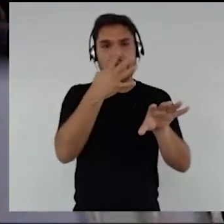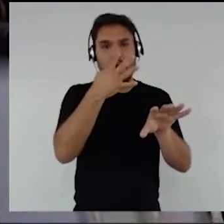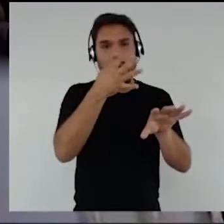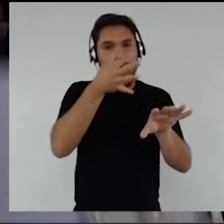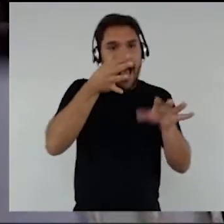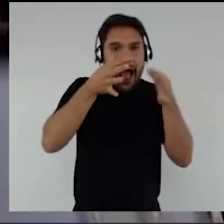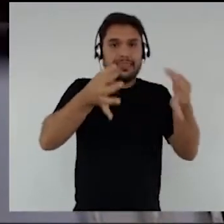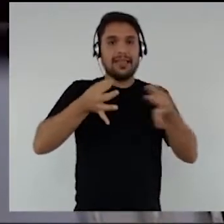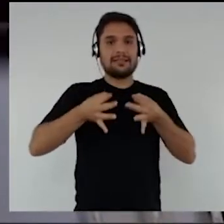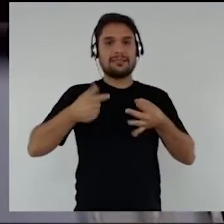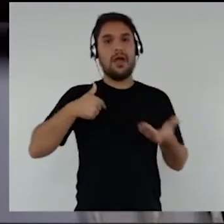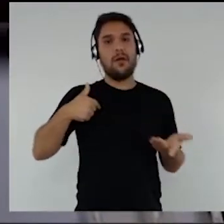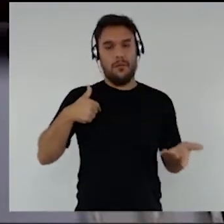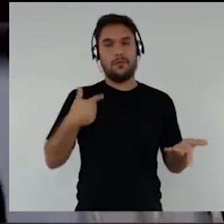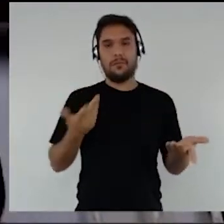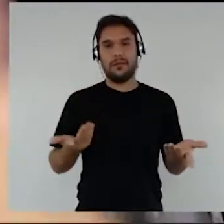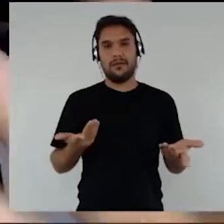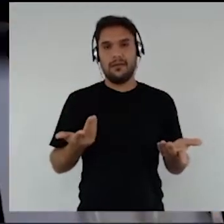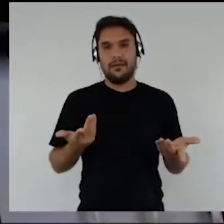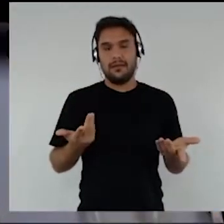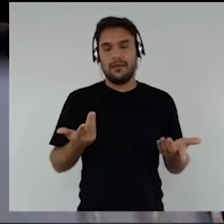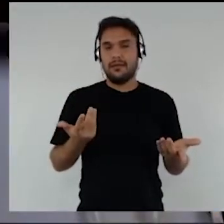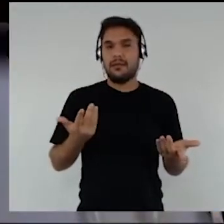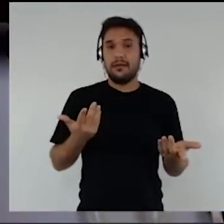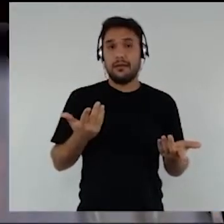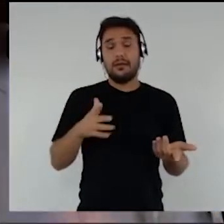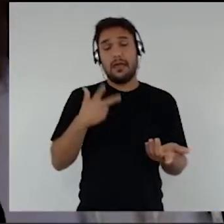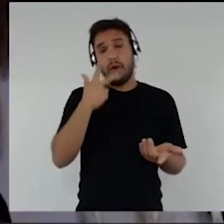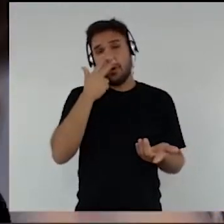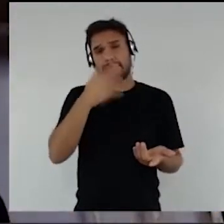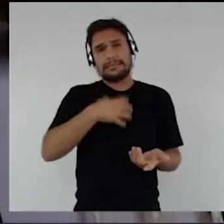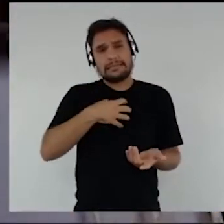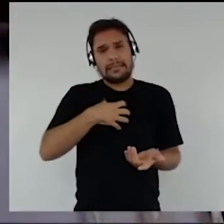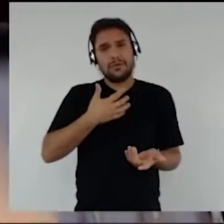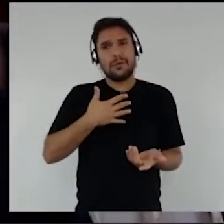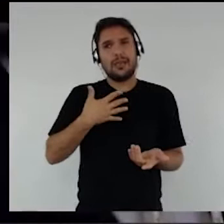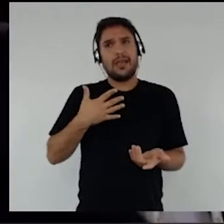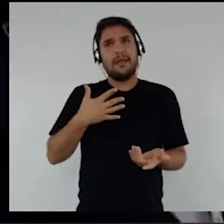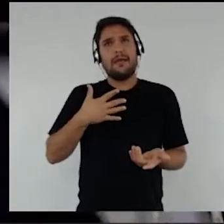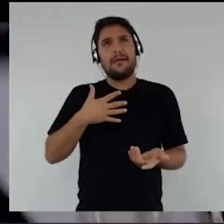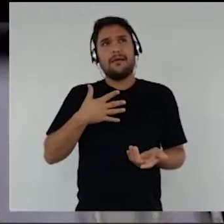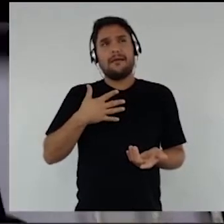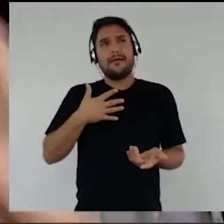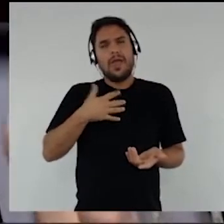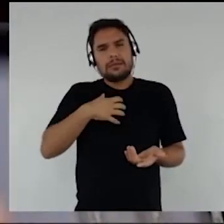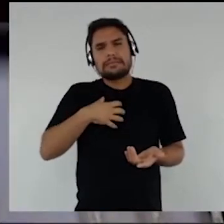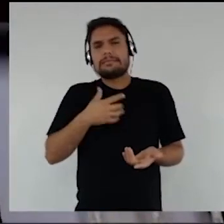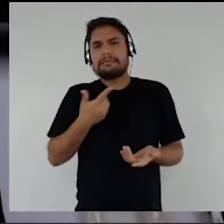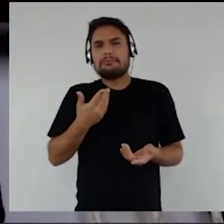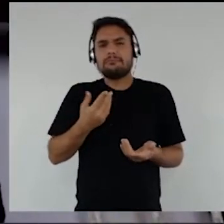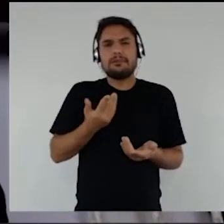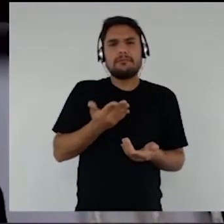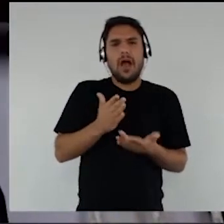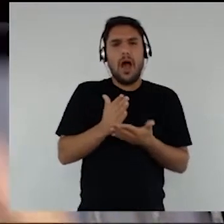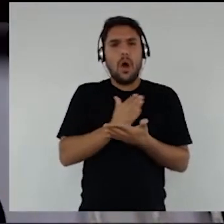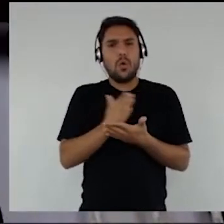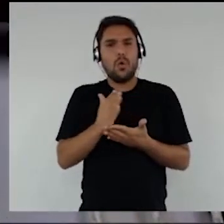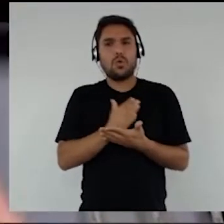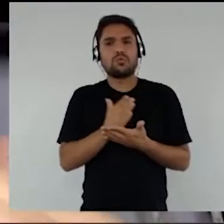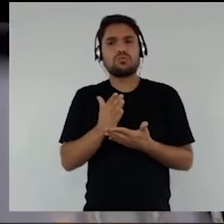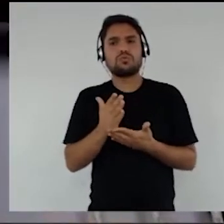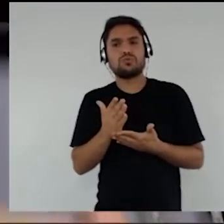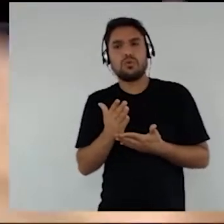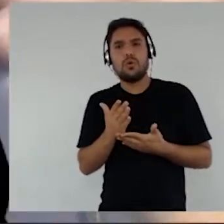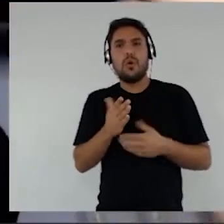sinto ali escutada, né? Eu sinto que minha sensibilidade, né? Mas eu sinto que, por vezes, os desembargadores